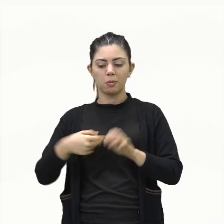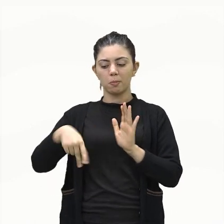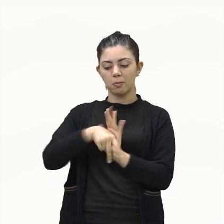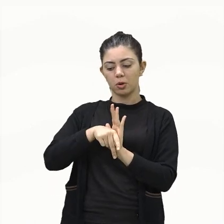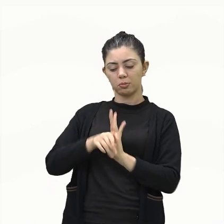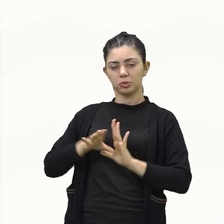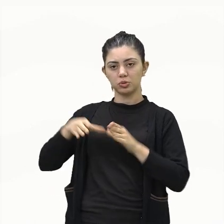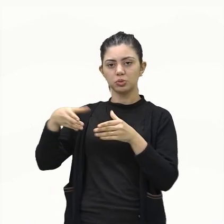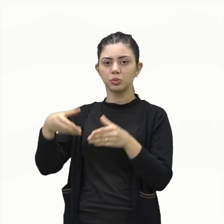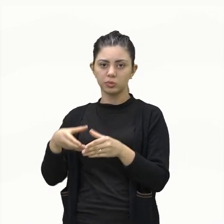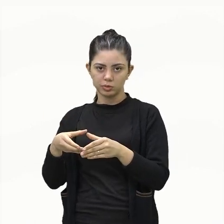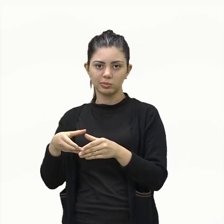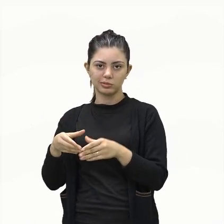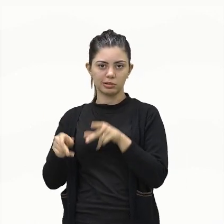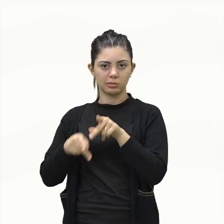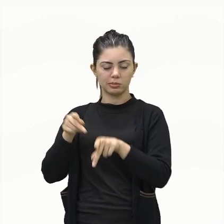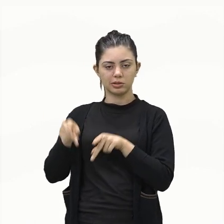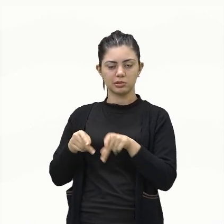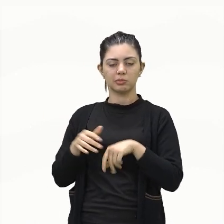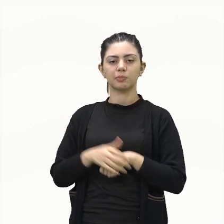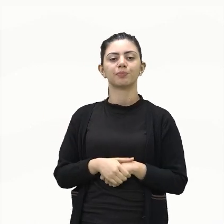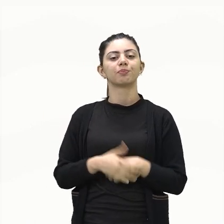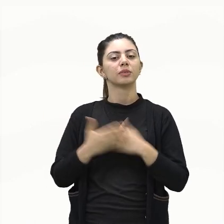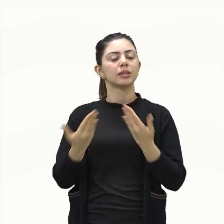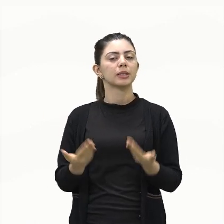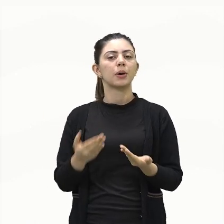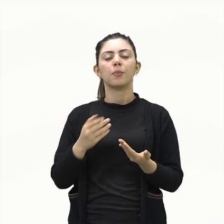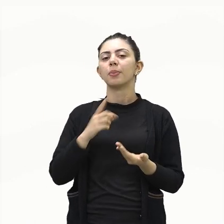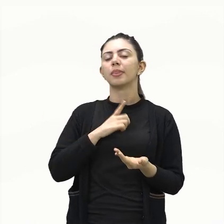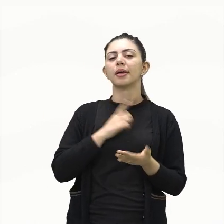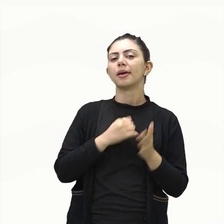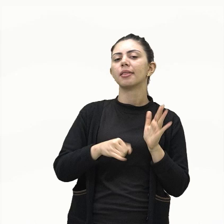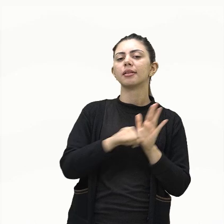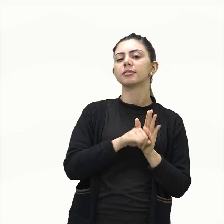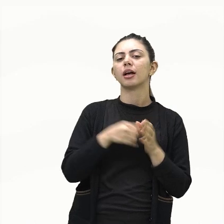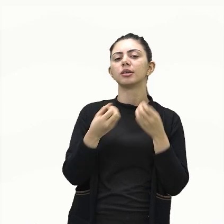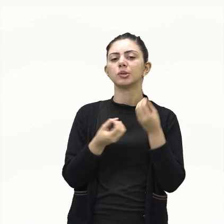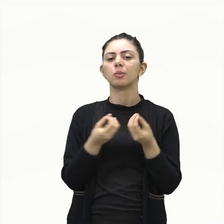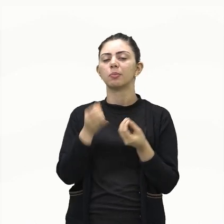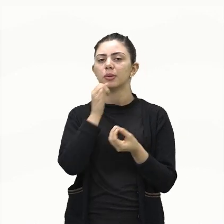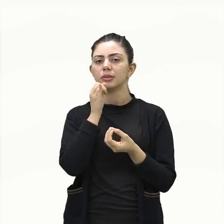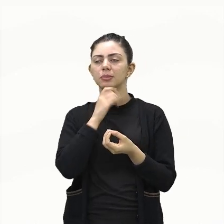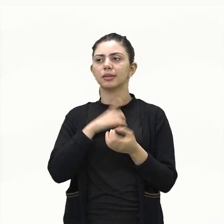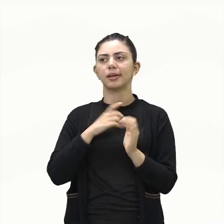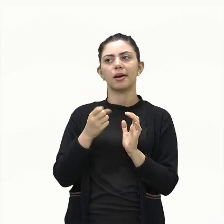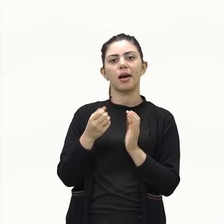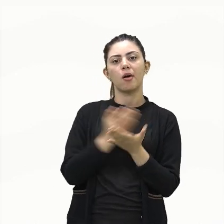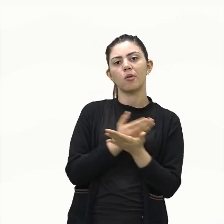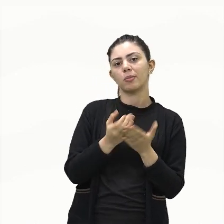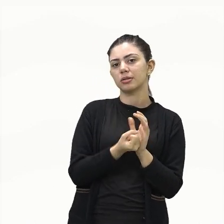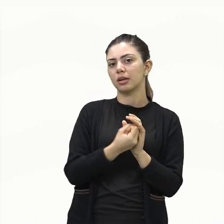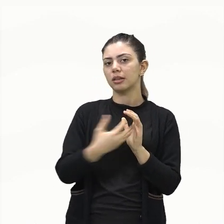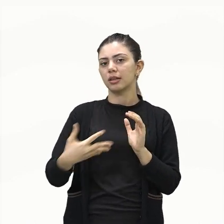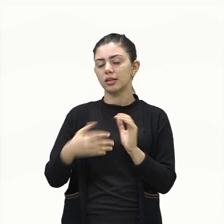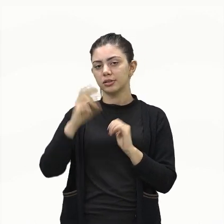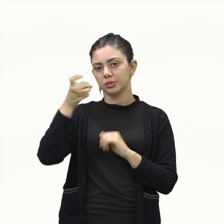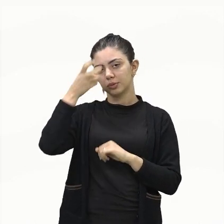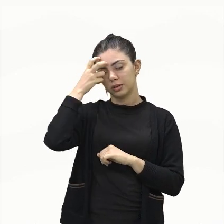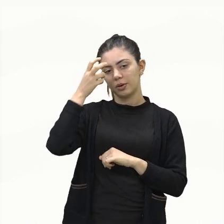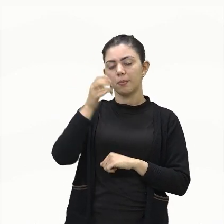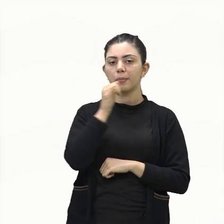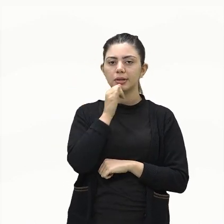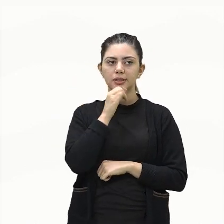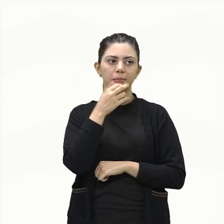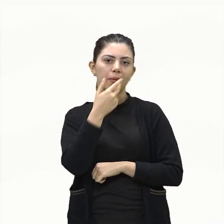grupo, tá certo? Essa identidade, ela se manifesta a partir de determinados traços culturais. Por exemplo, professor, a